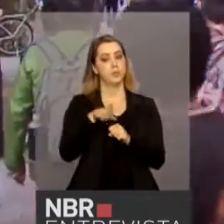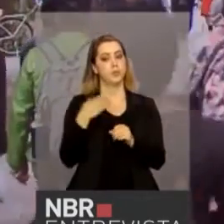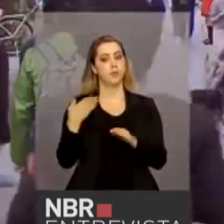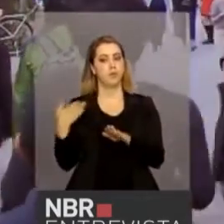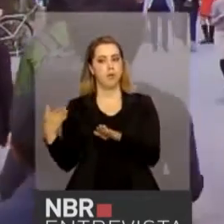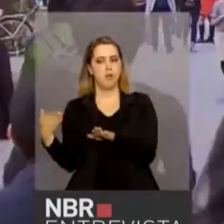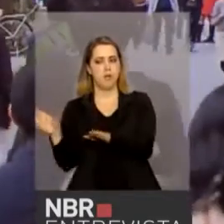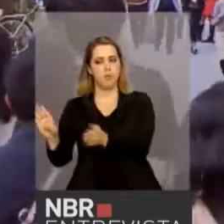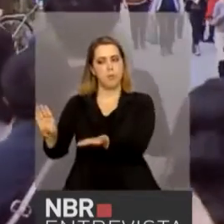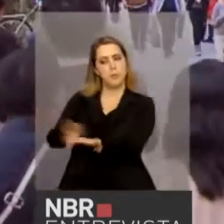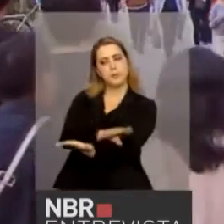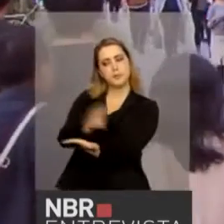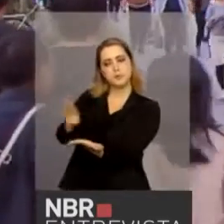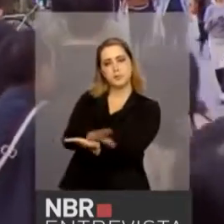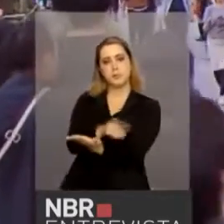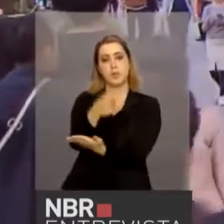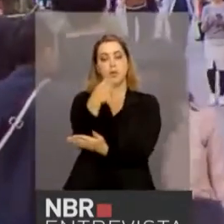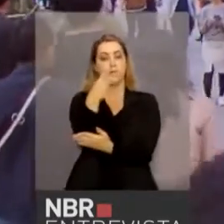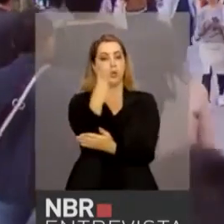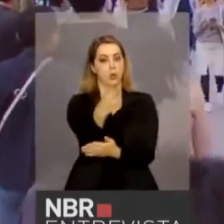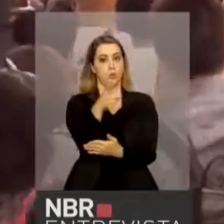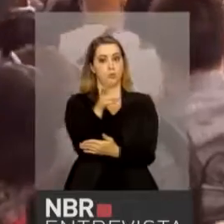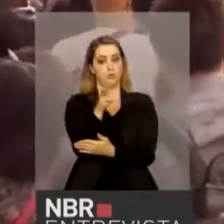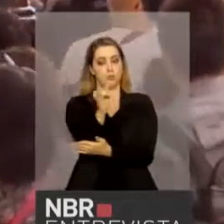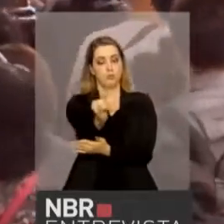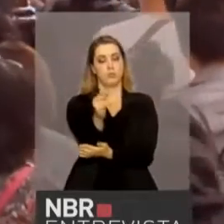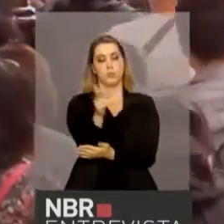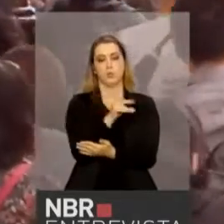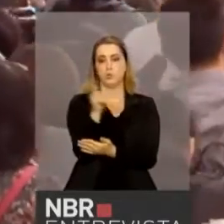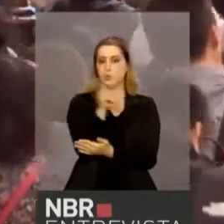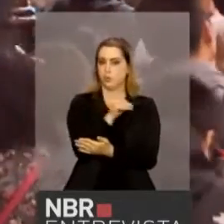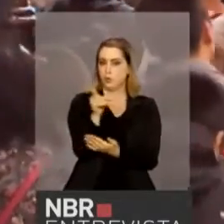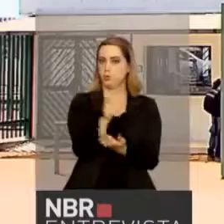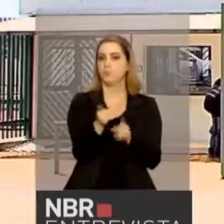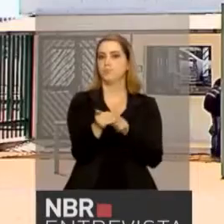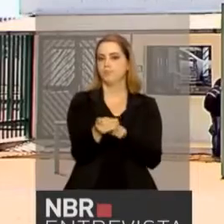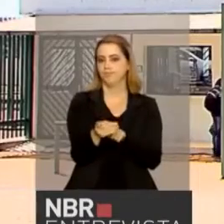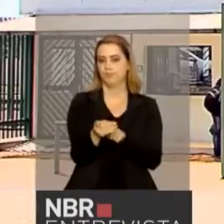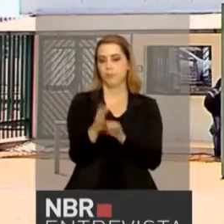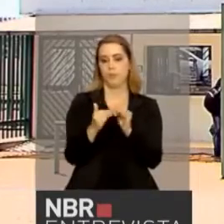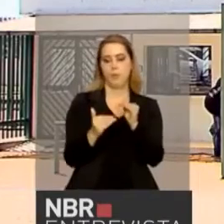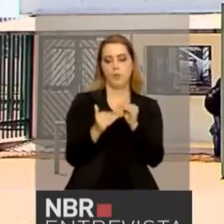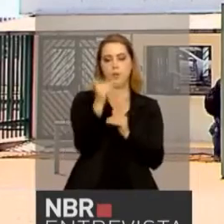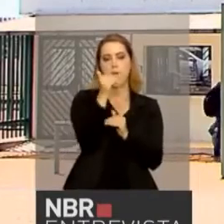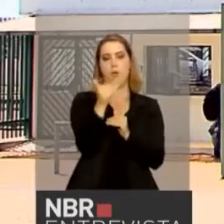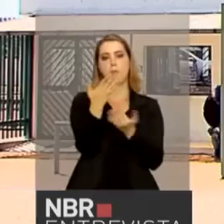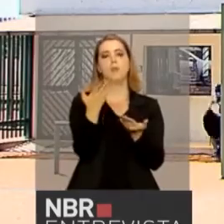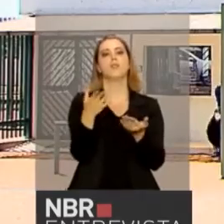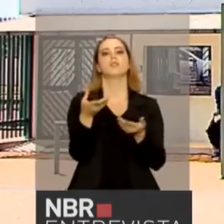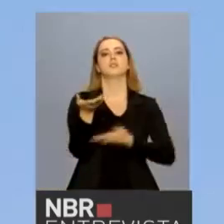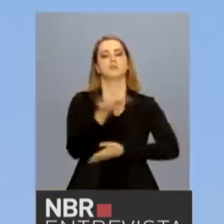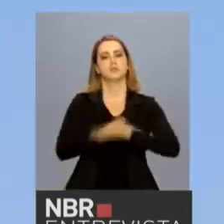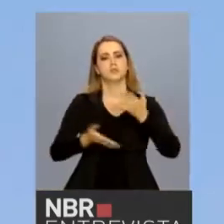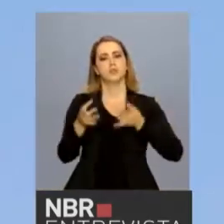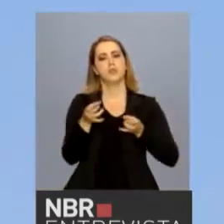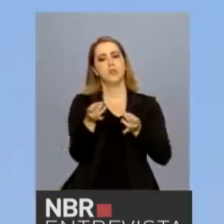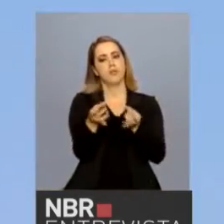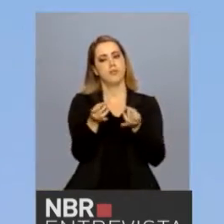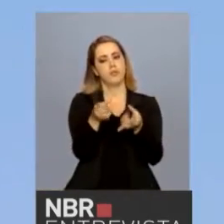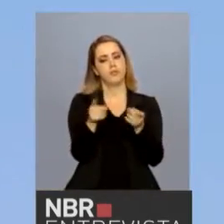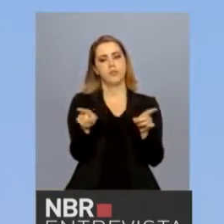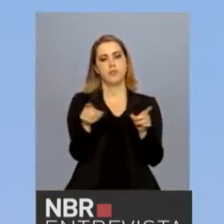país asiático alcançaram 2 bilhões e 800 milhões de dólares aumentar os negócios também é a expectativa